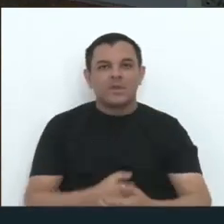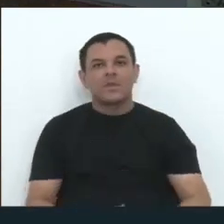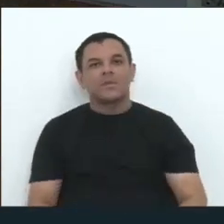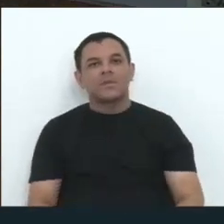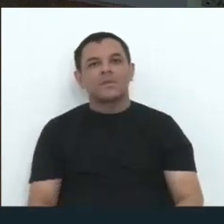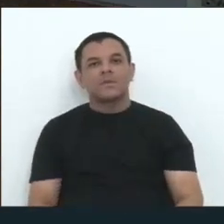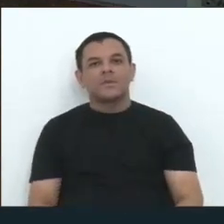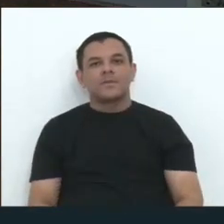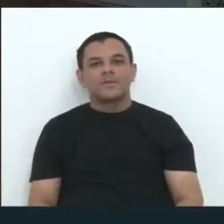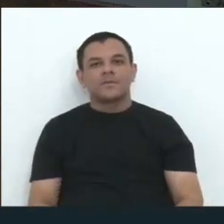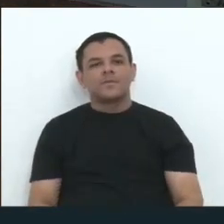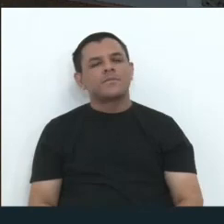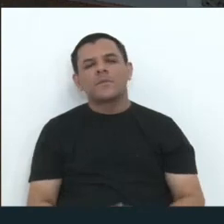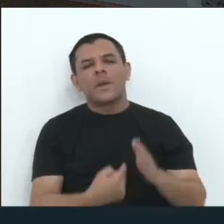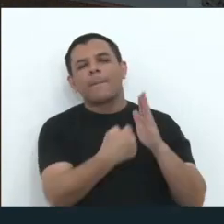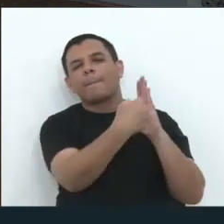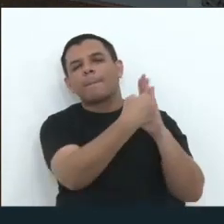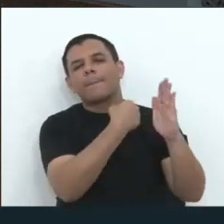me perguntou